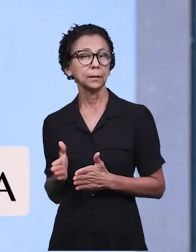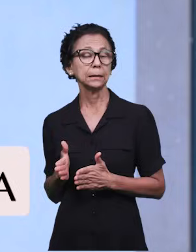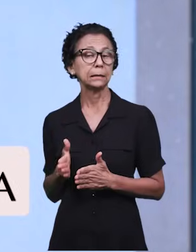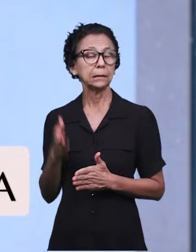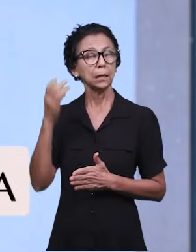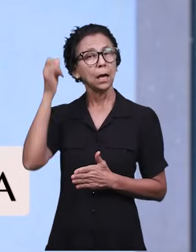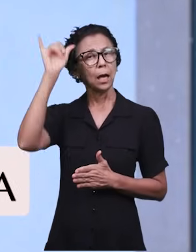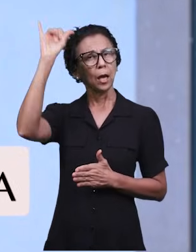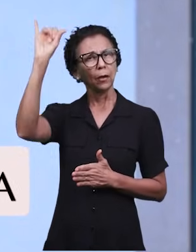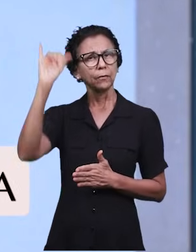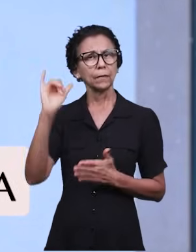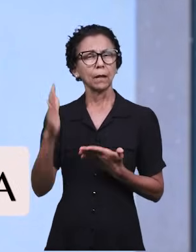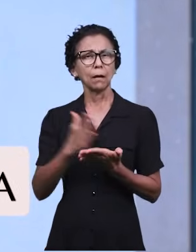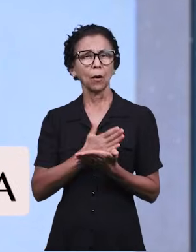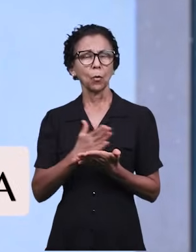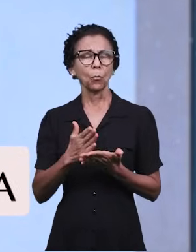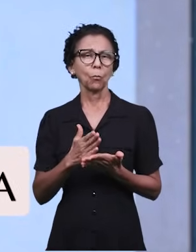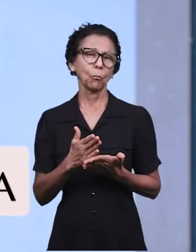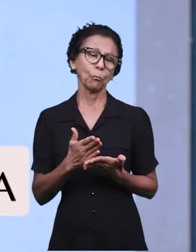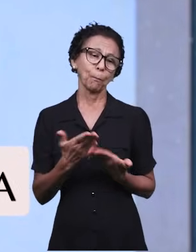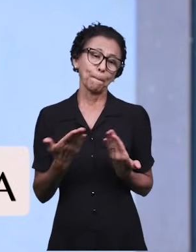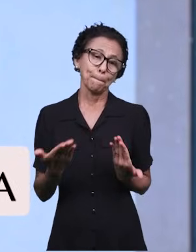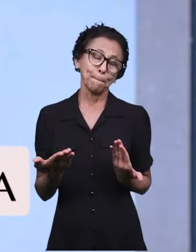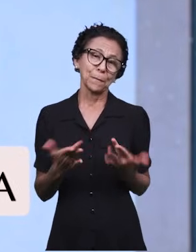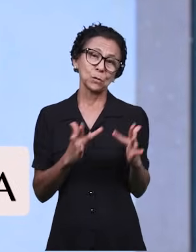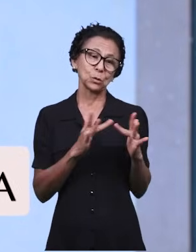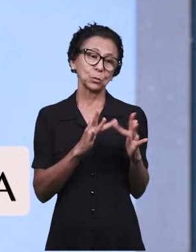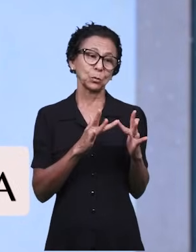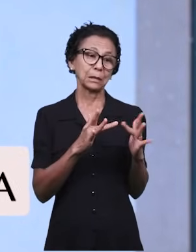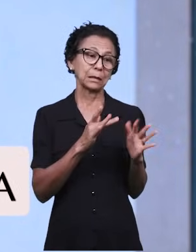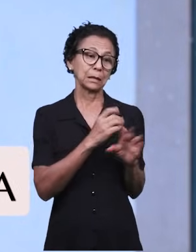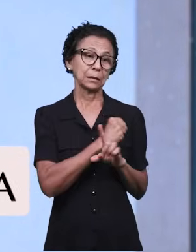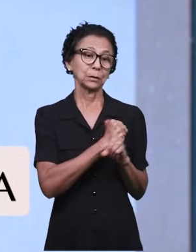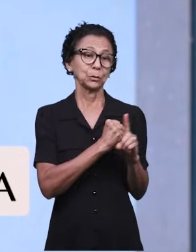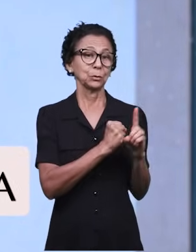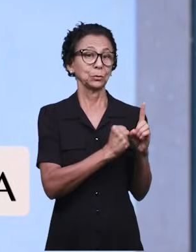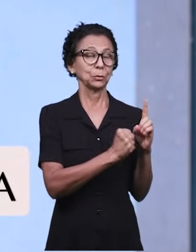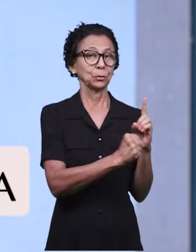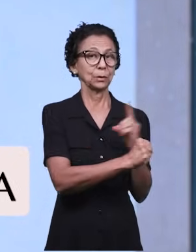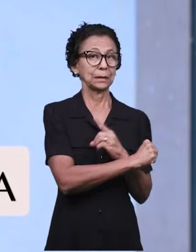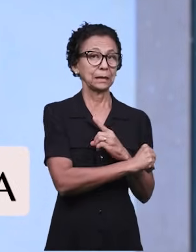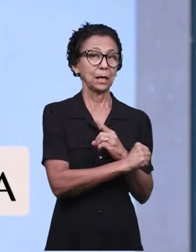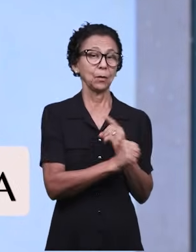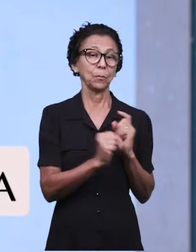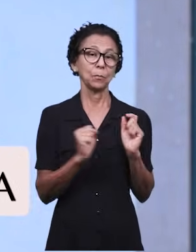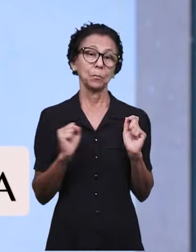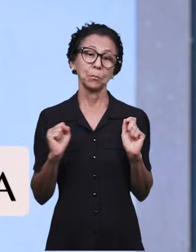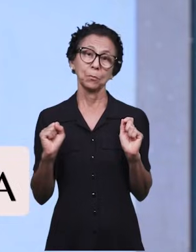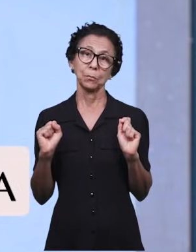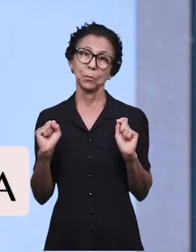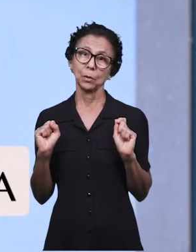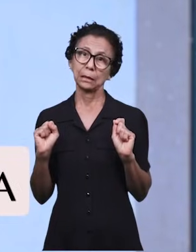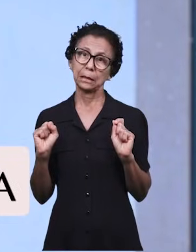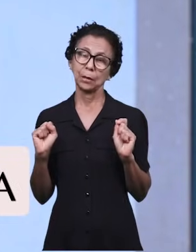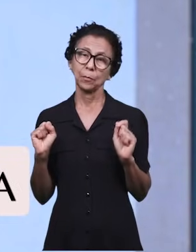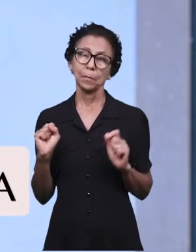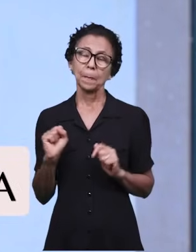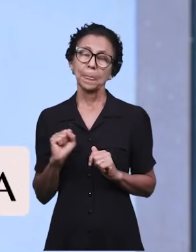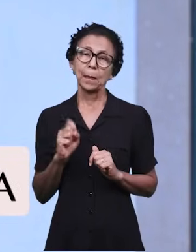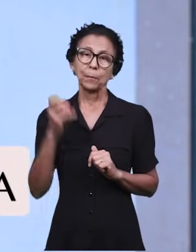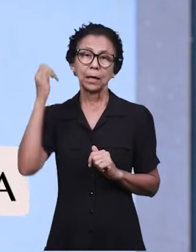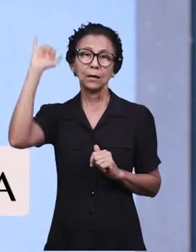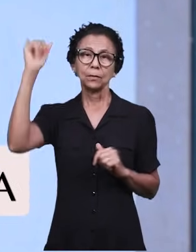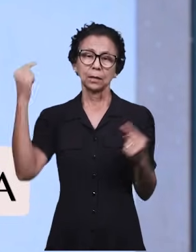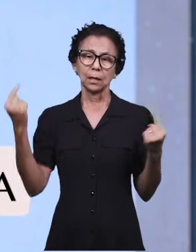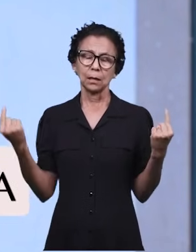atividade social que poderia conflitar com a nossa fé, apesar disso,